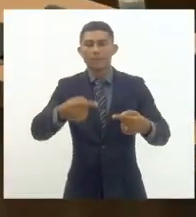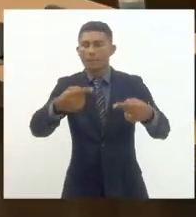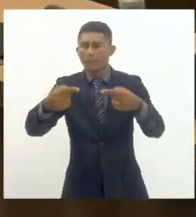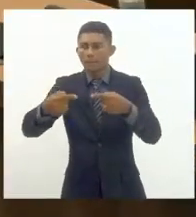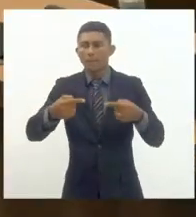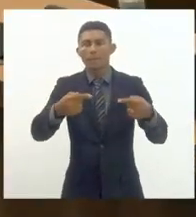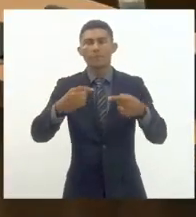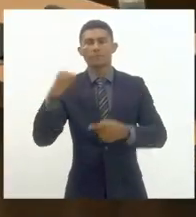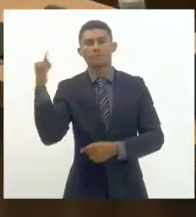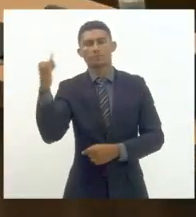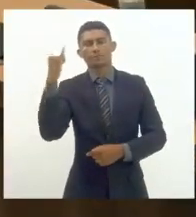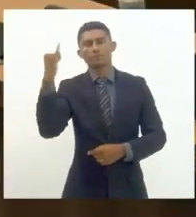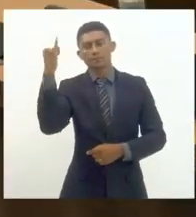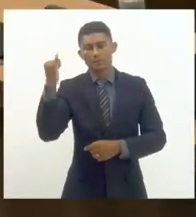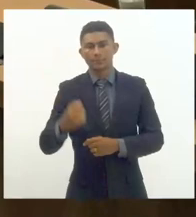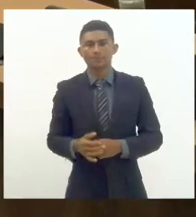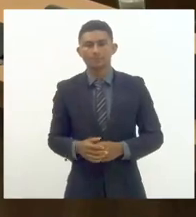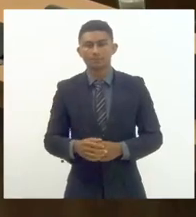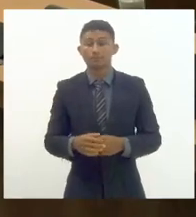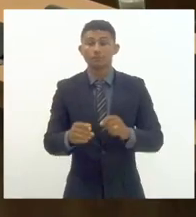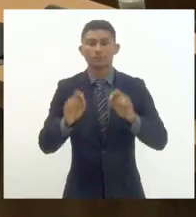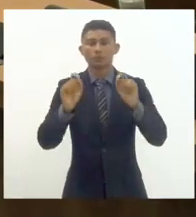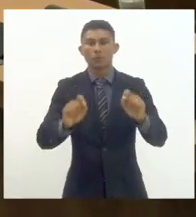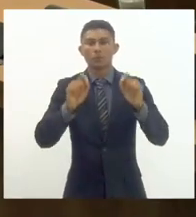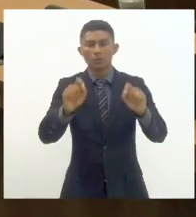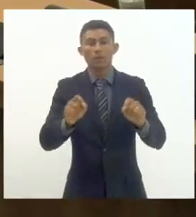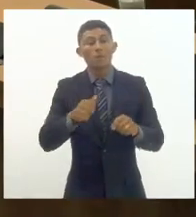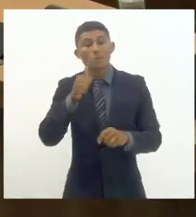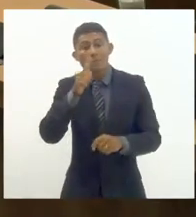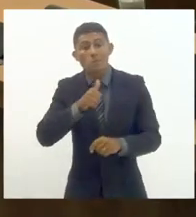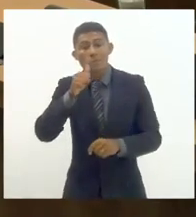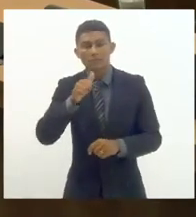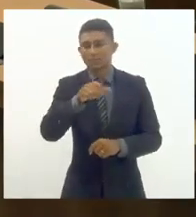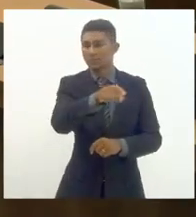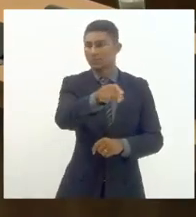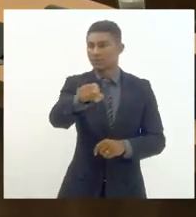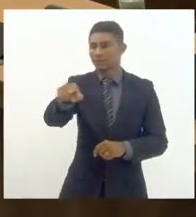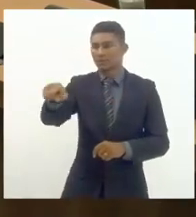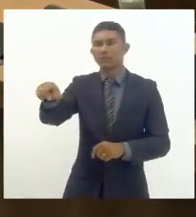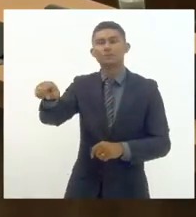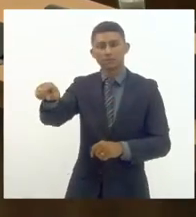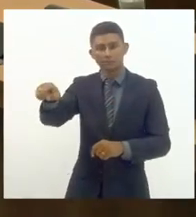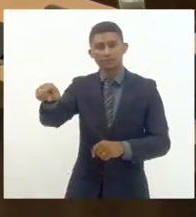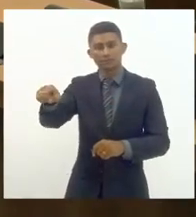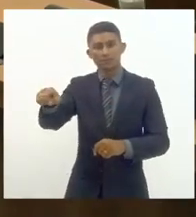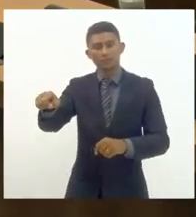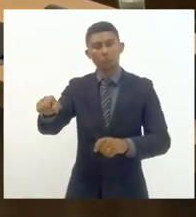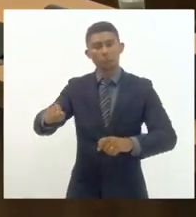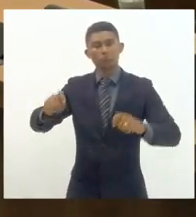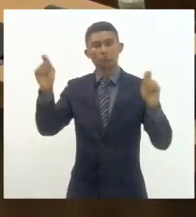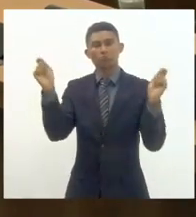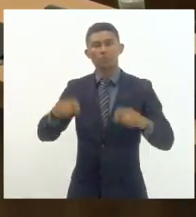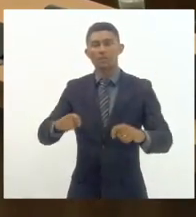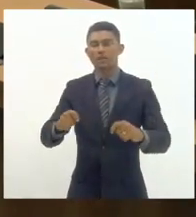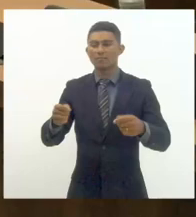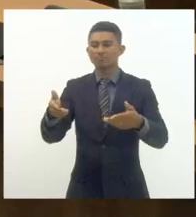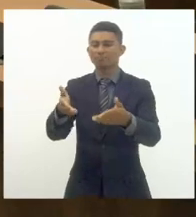central com relação à possibilidade de mulheres estarem sendo reconhecidas